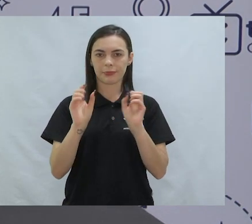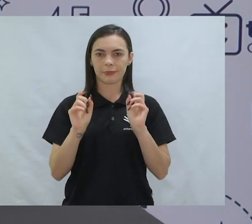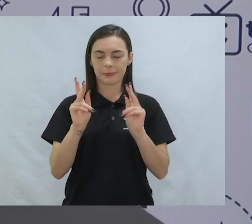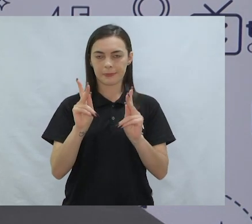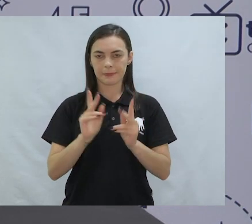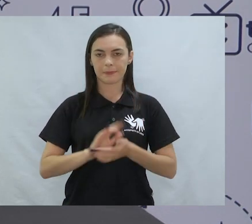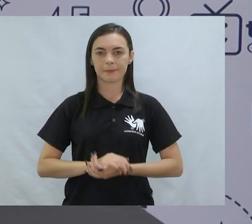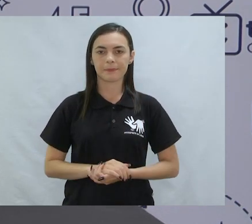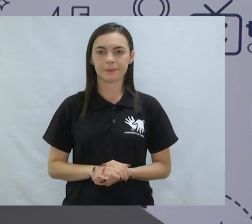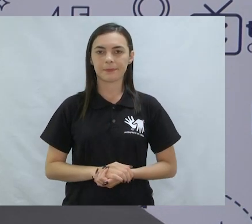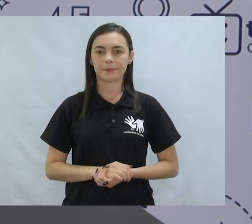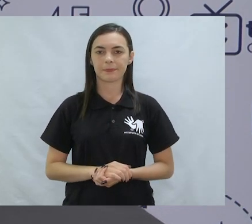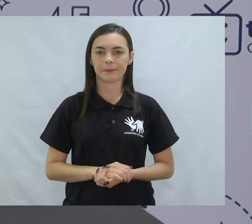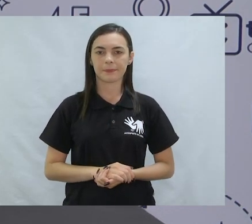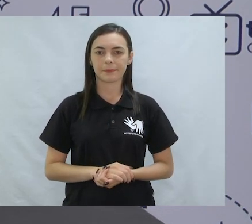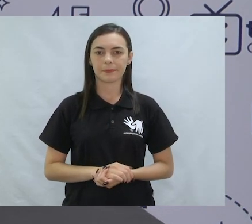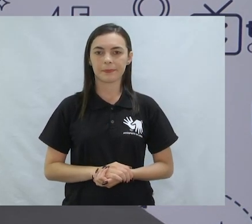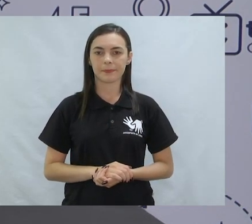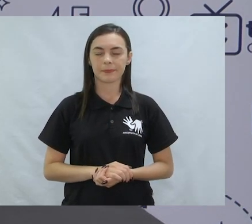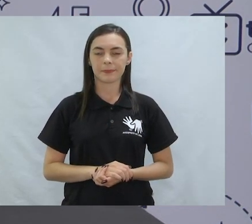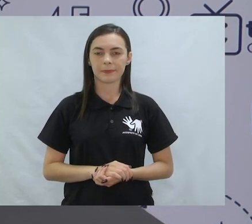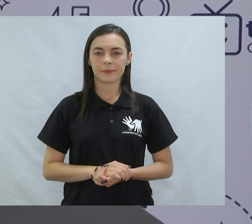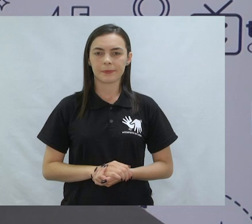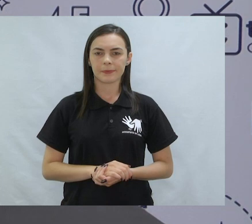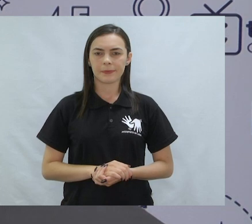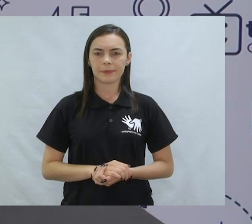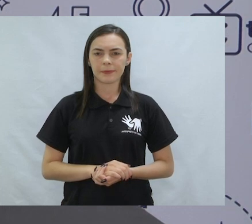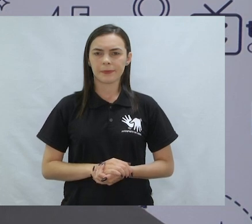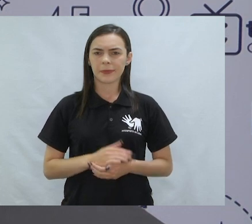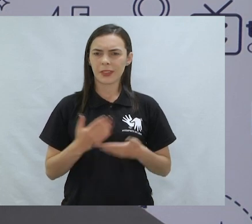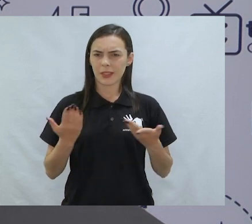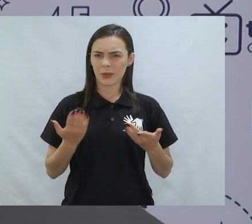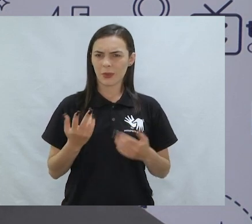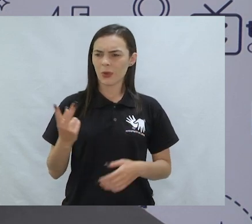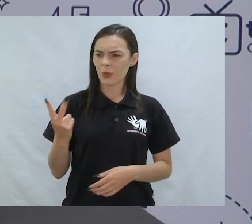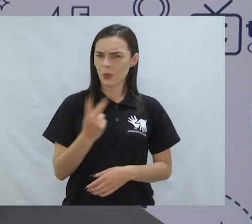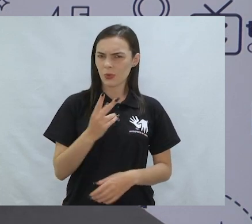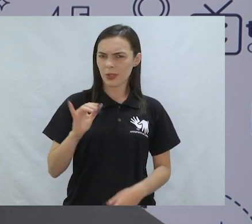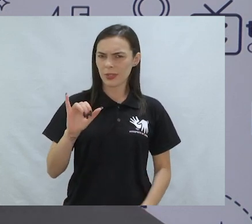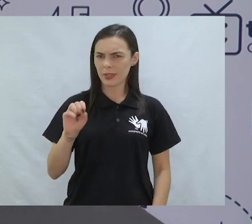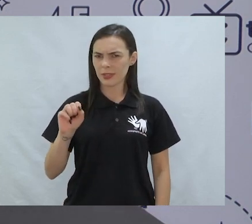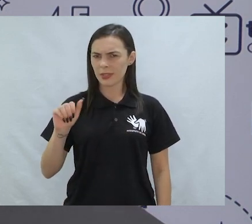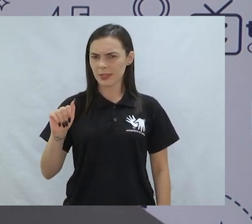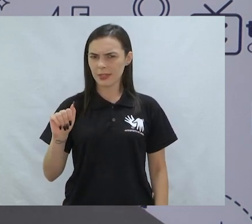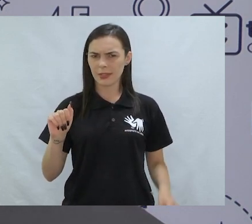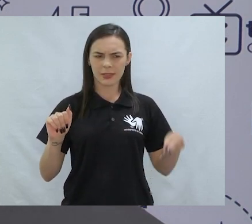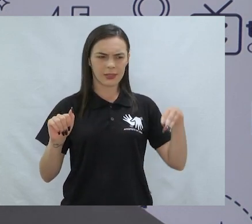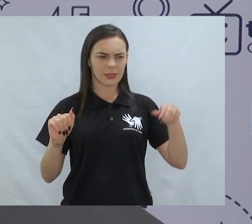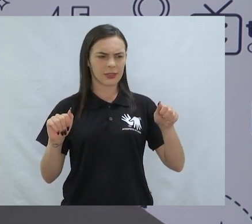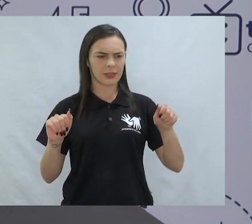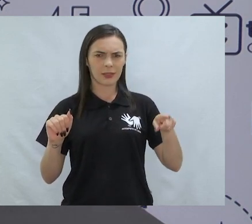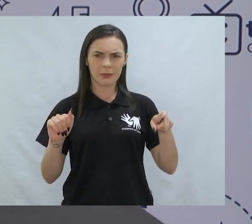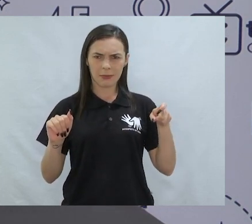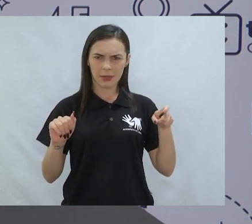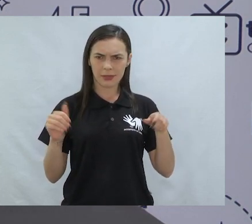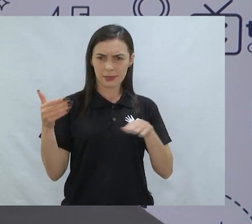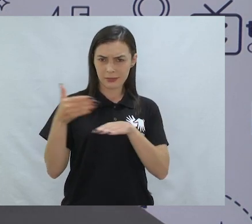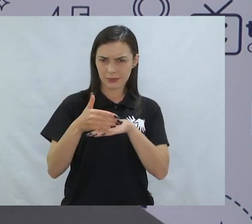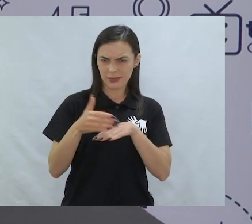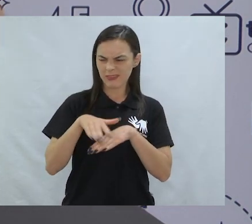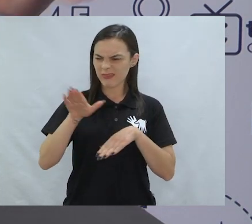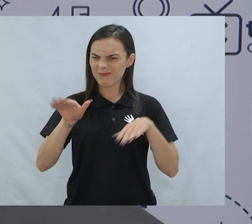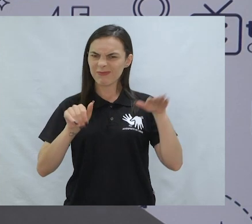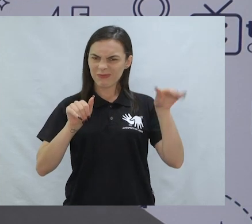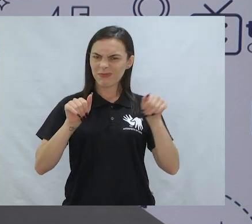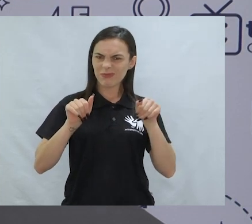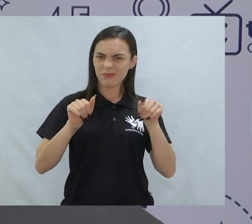brancos, ok? Então vejam lá. Será que agora o Max e a Isa vão participar? Ah, vamos chamar o Max e a